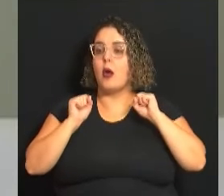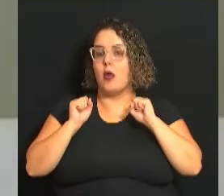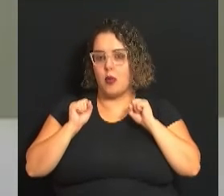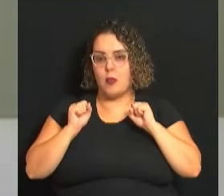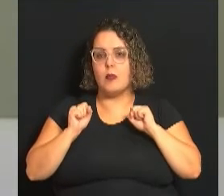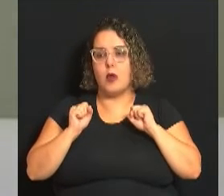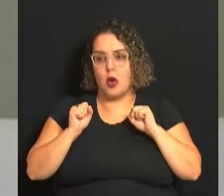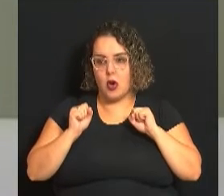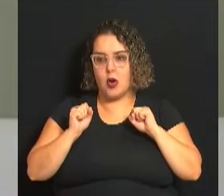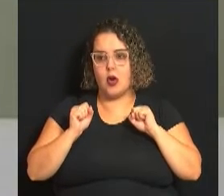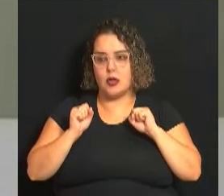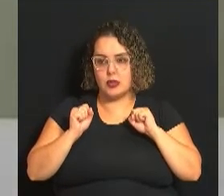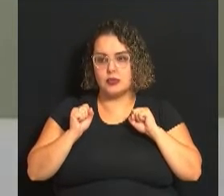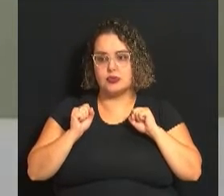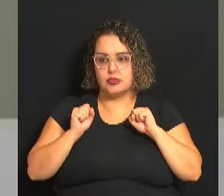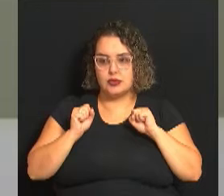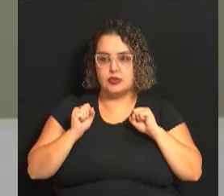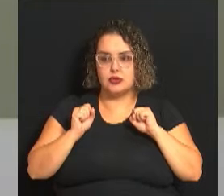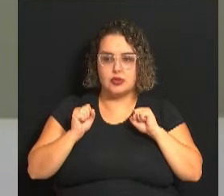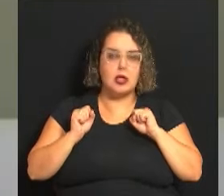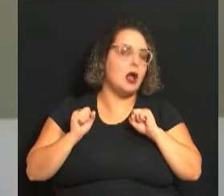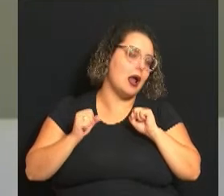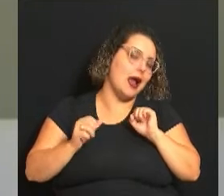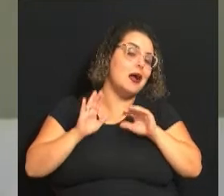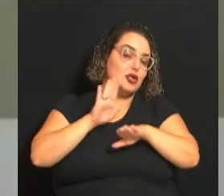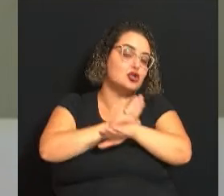precipitar o aparecimento do câncer no cérebro.